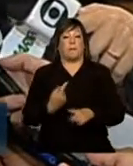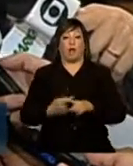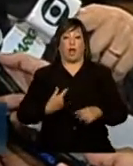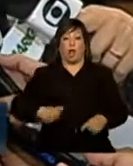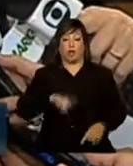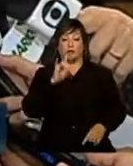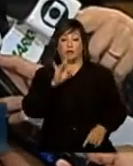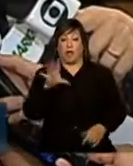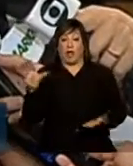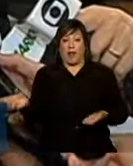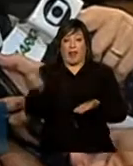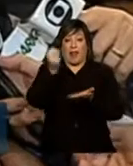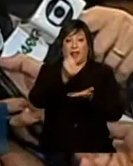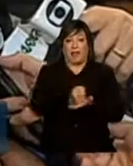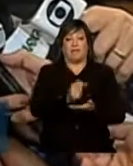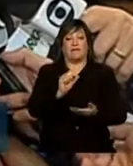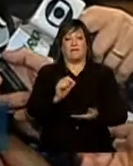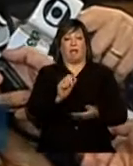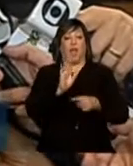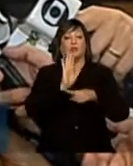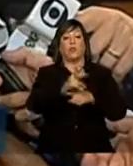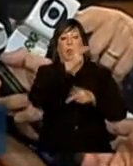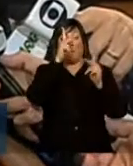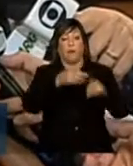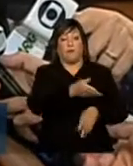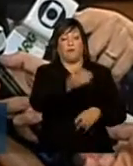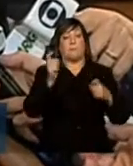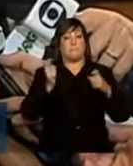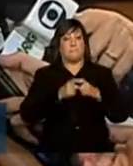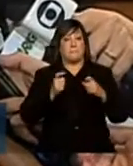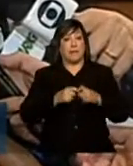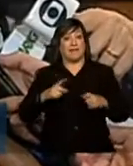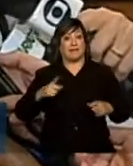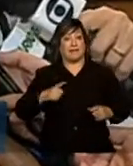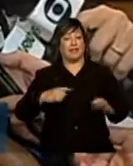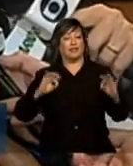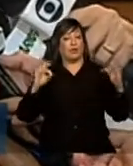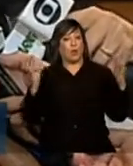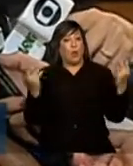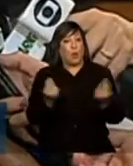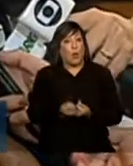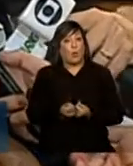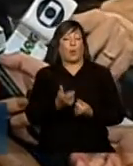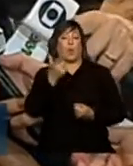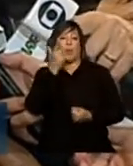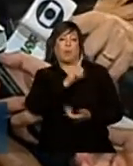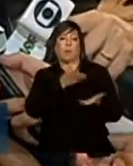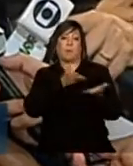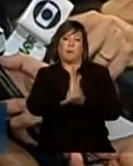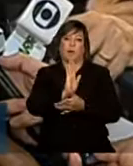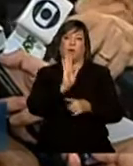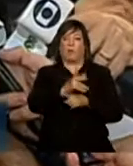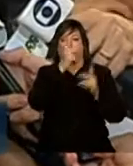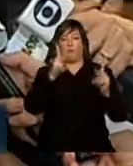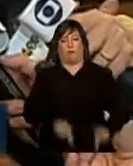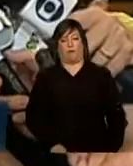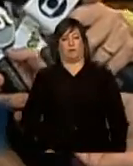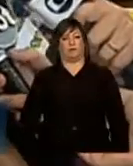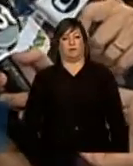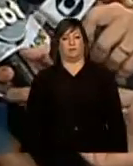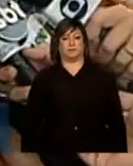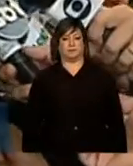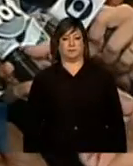só levaremos para a nossa população médicos que estejam totalmente habilitados a atender nossa população. Então